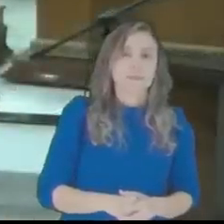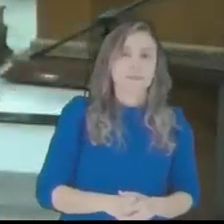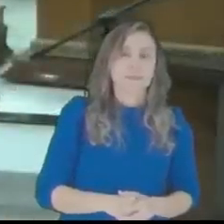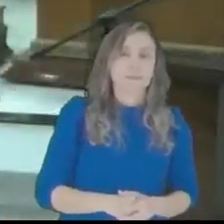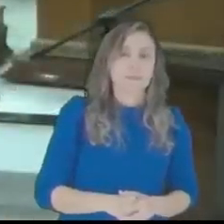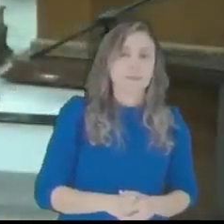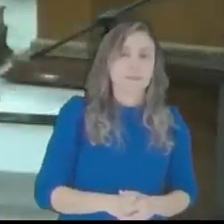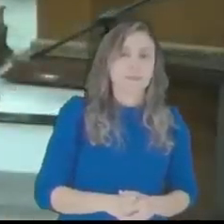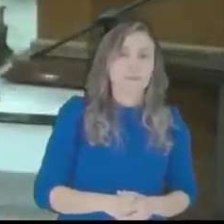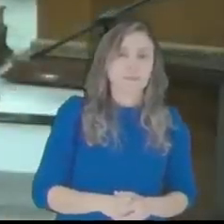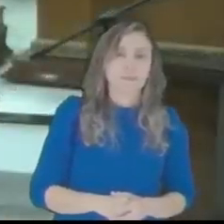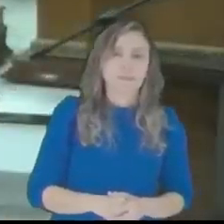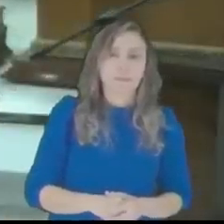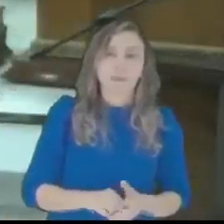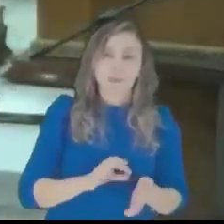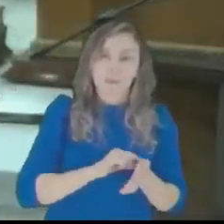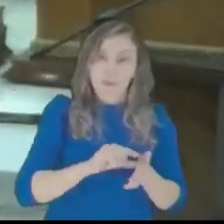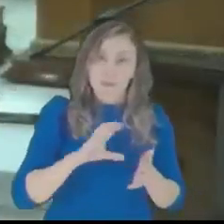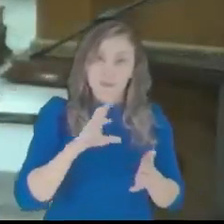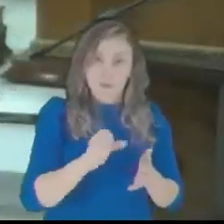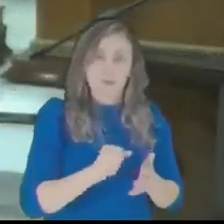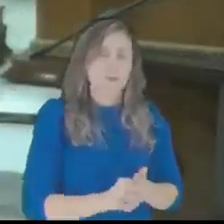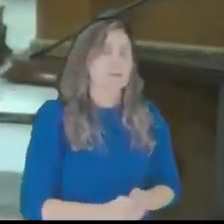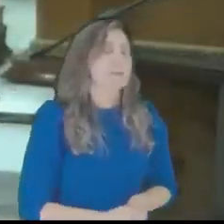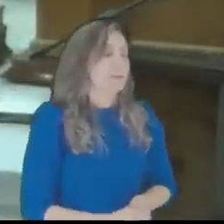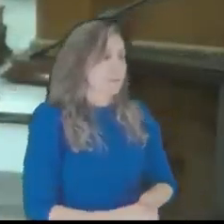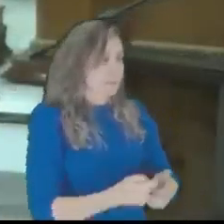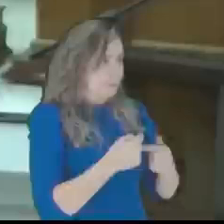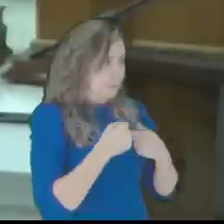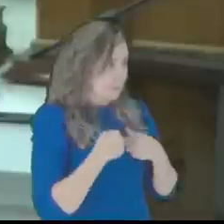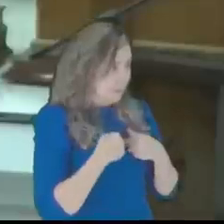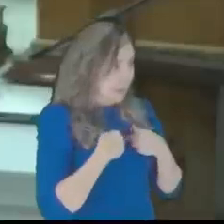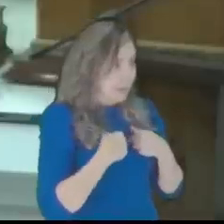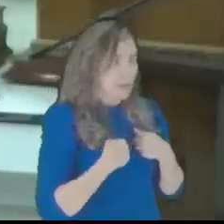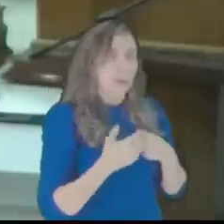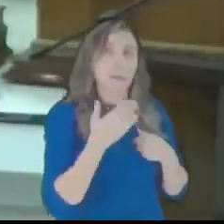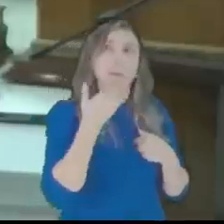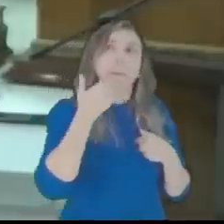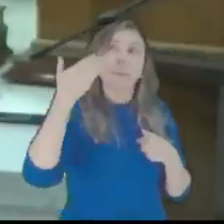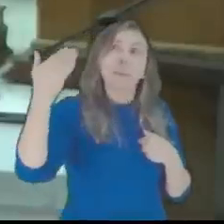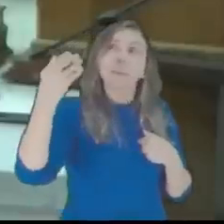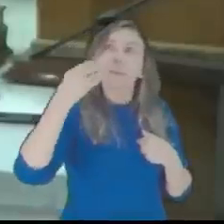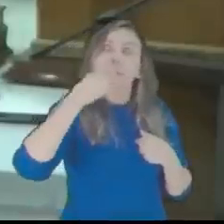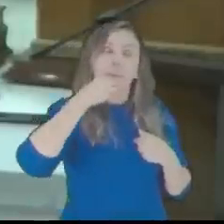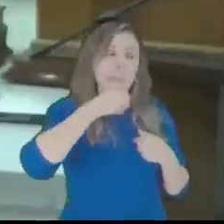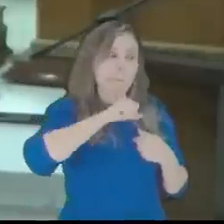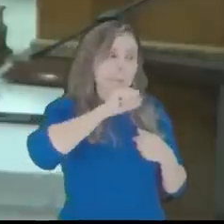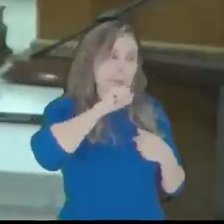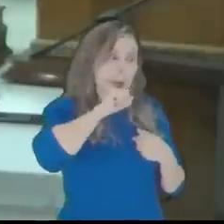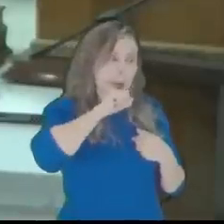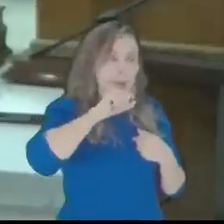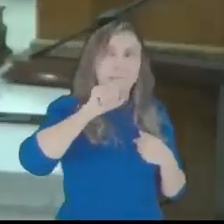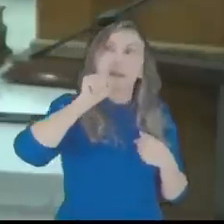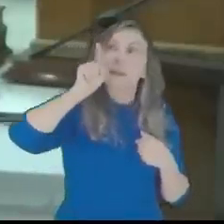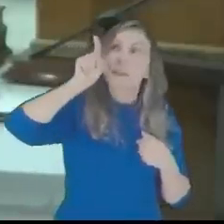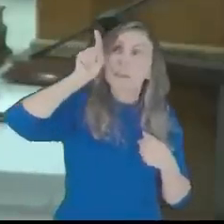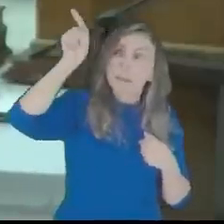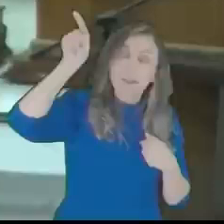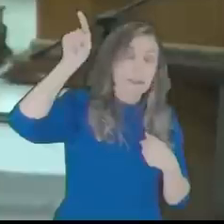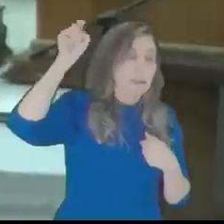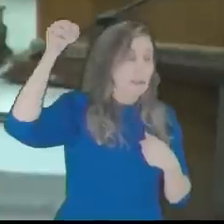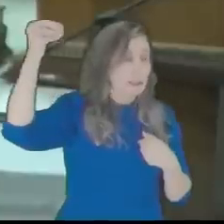dará. Não, lê todo o versículo. E eu rogarei ao Pai, e ele vos